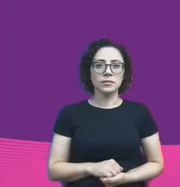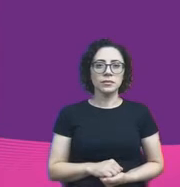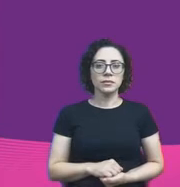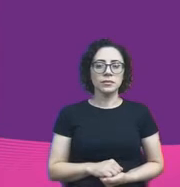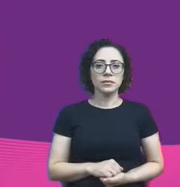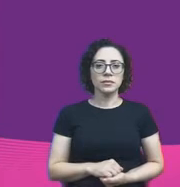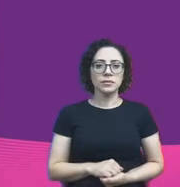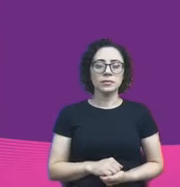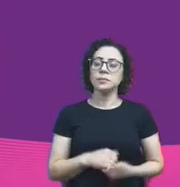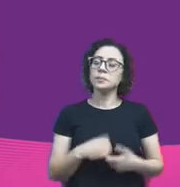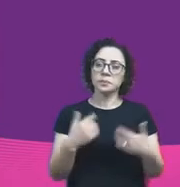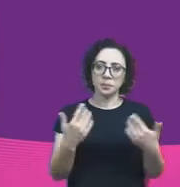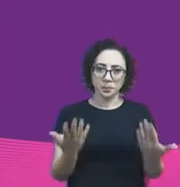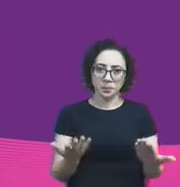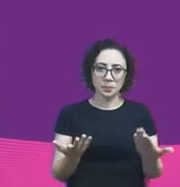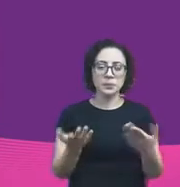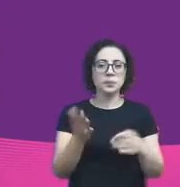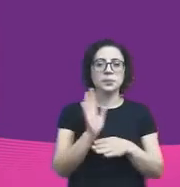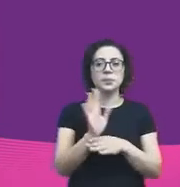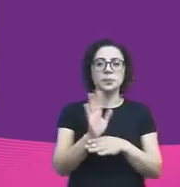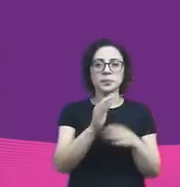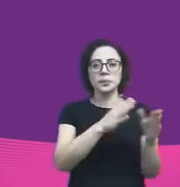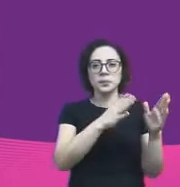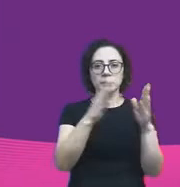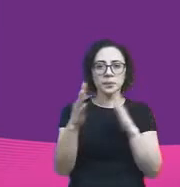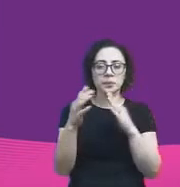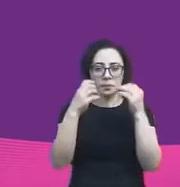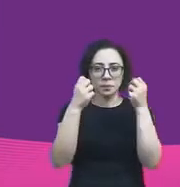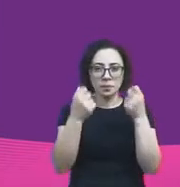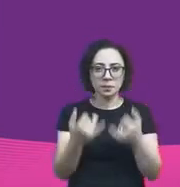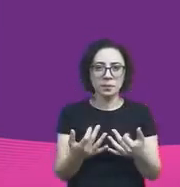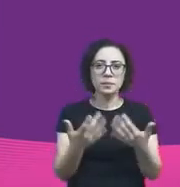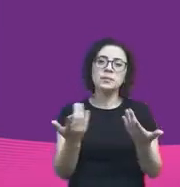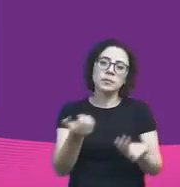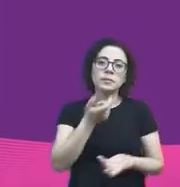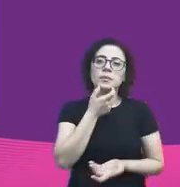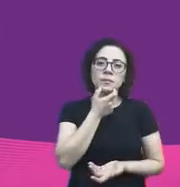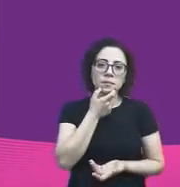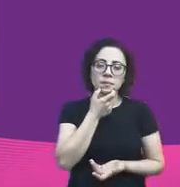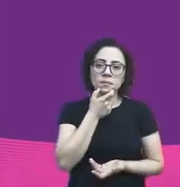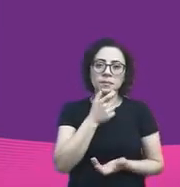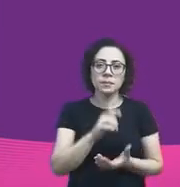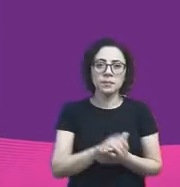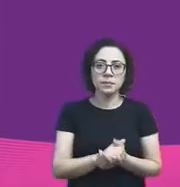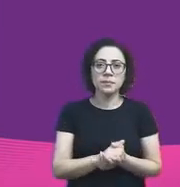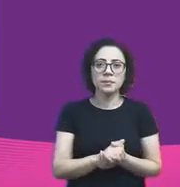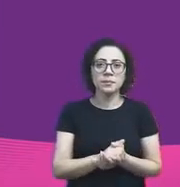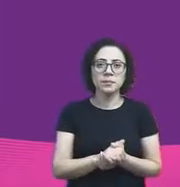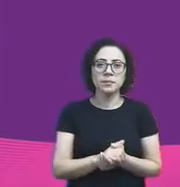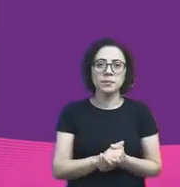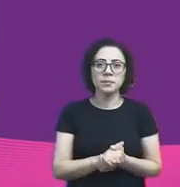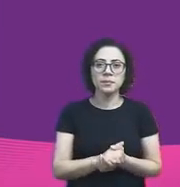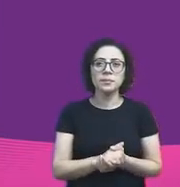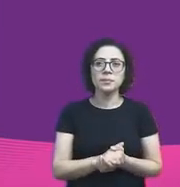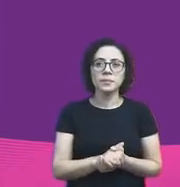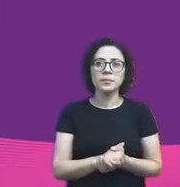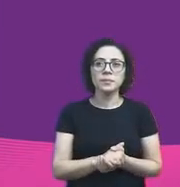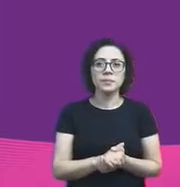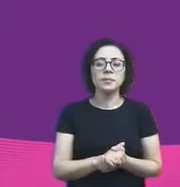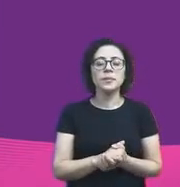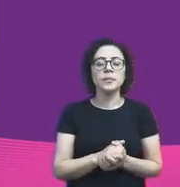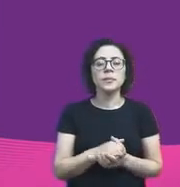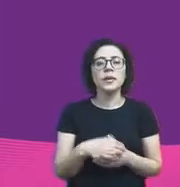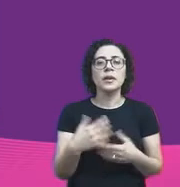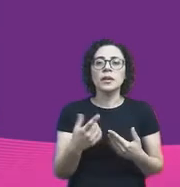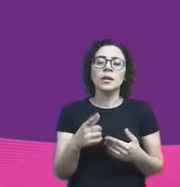Então, só para dizer o seguinte, claro que ia falar em inglês, mas para mostrar que tem um discurso... 40